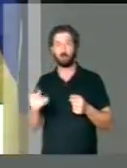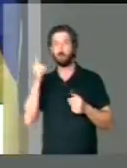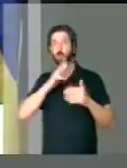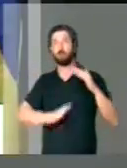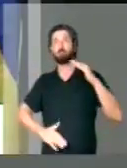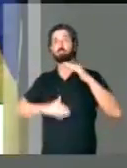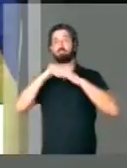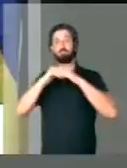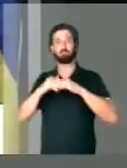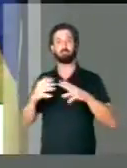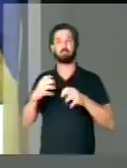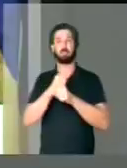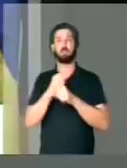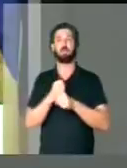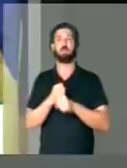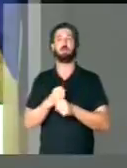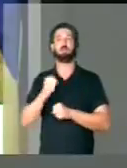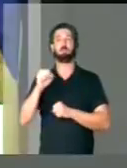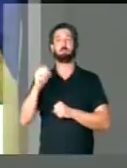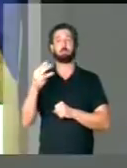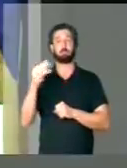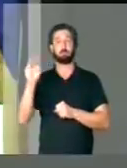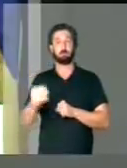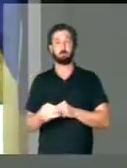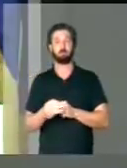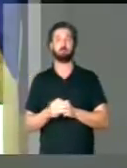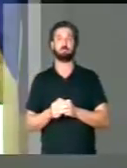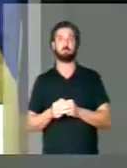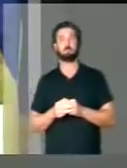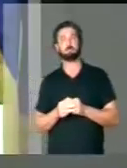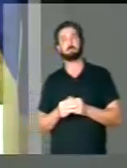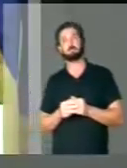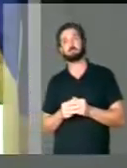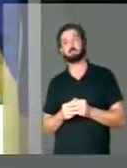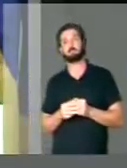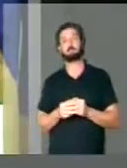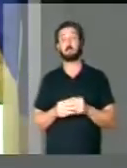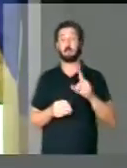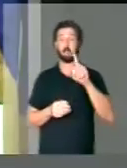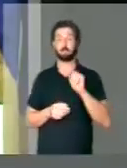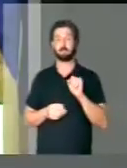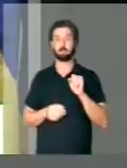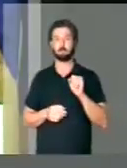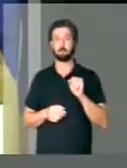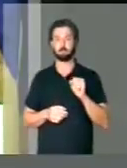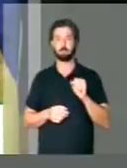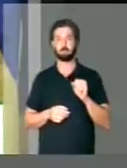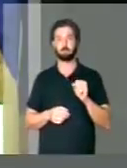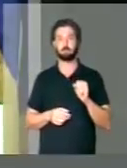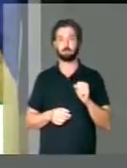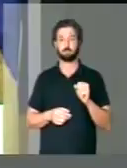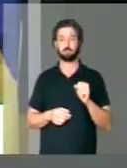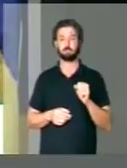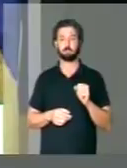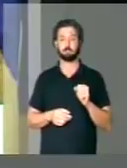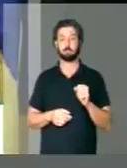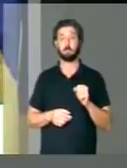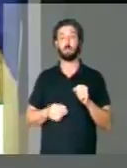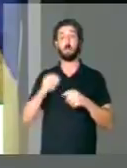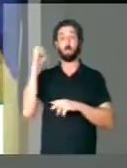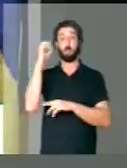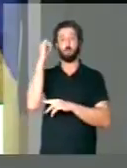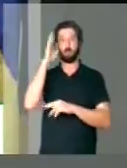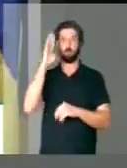maior ágio, foi arrematado por 83 milhões. Aliás, o maior ágio foi de Porto